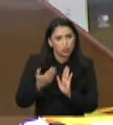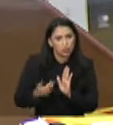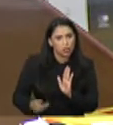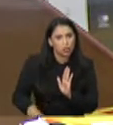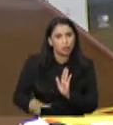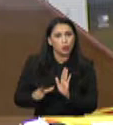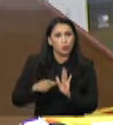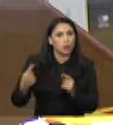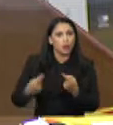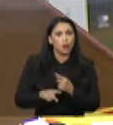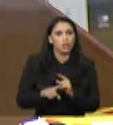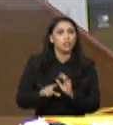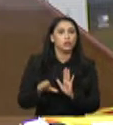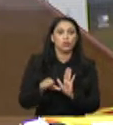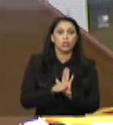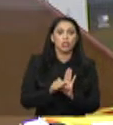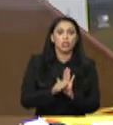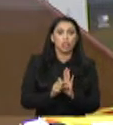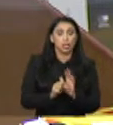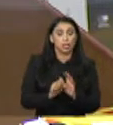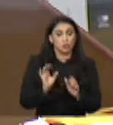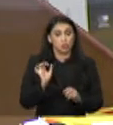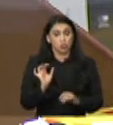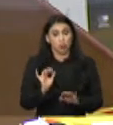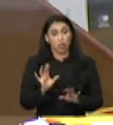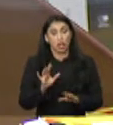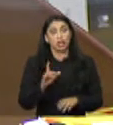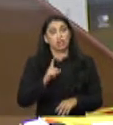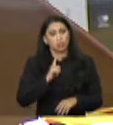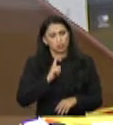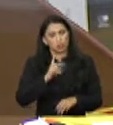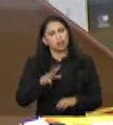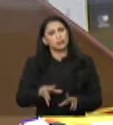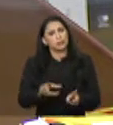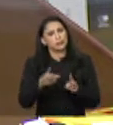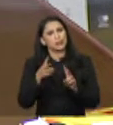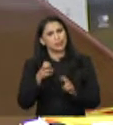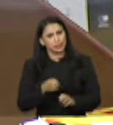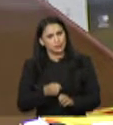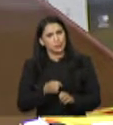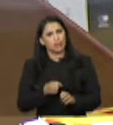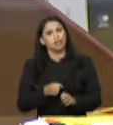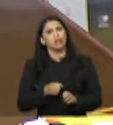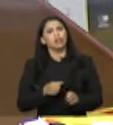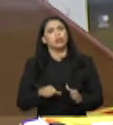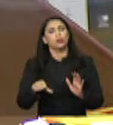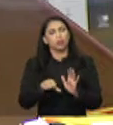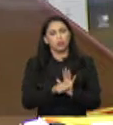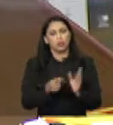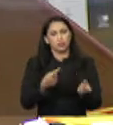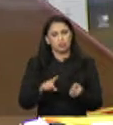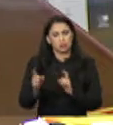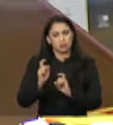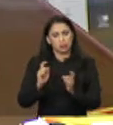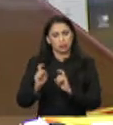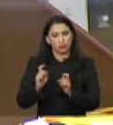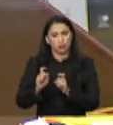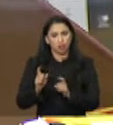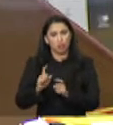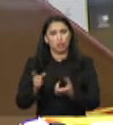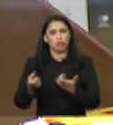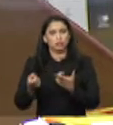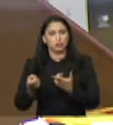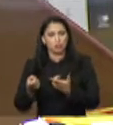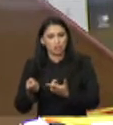probidade é um ilícito criminal trata-se tão somente de reconhecer que a improbidade administrativa posto seja um ilícito